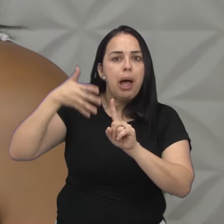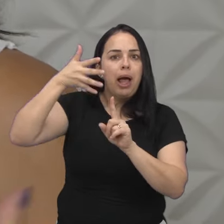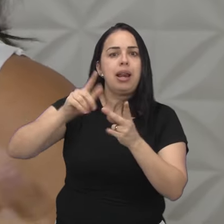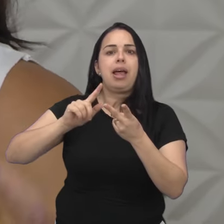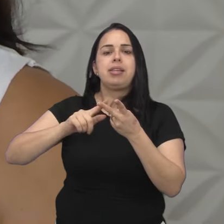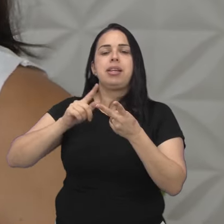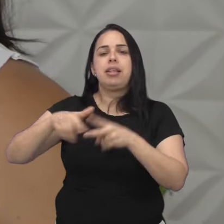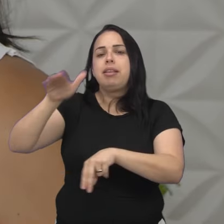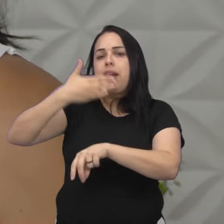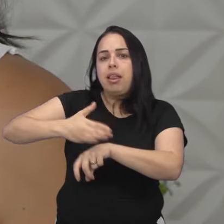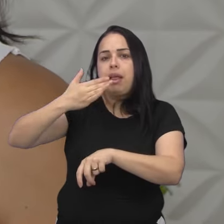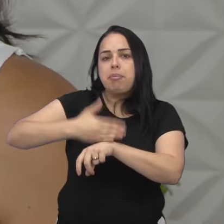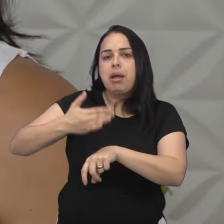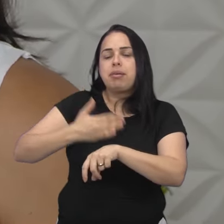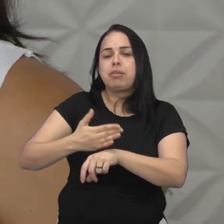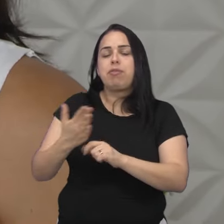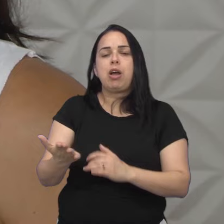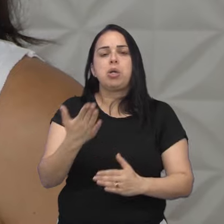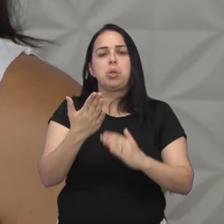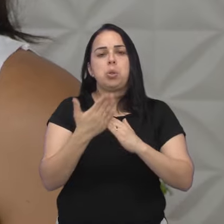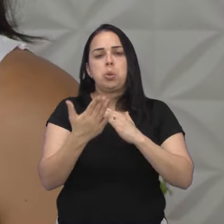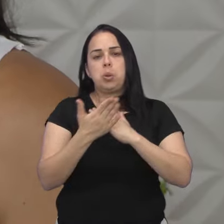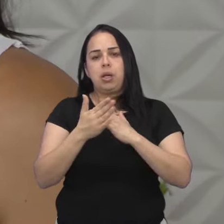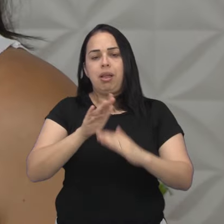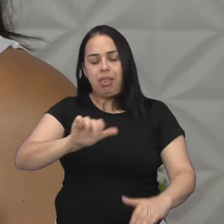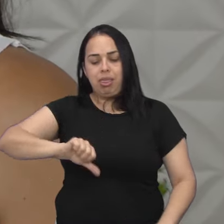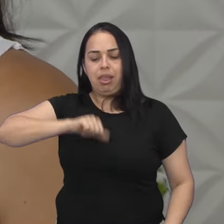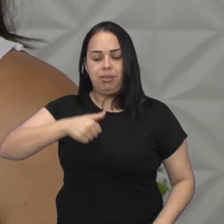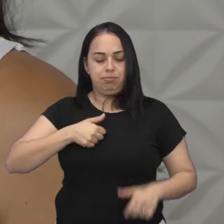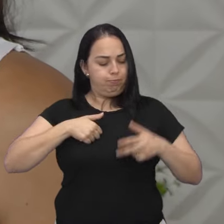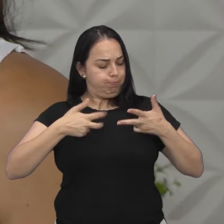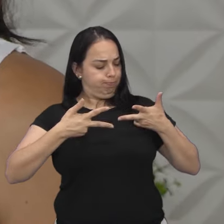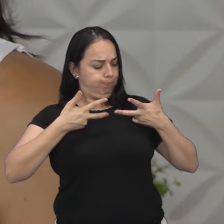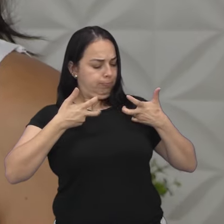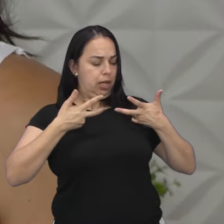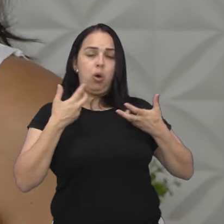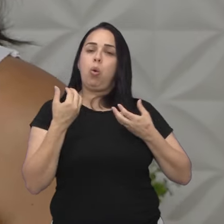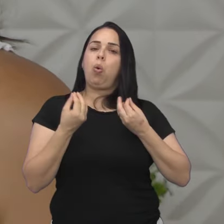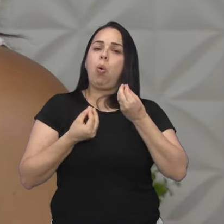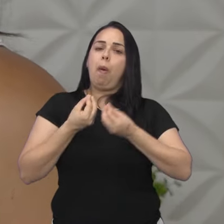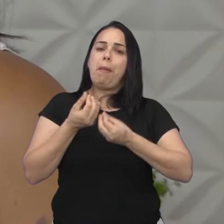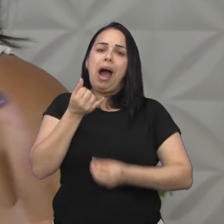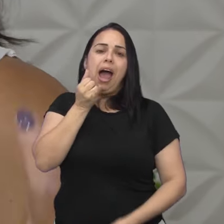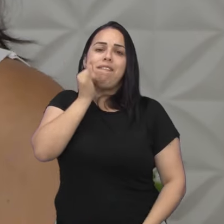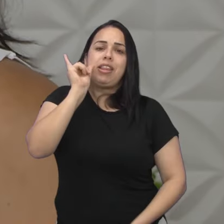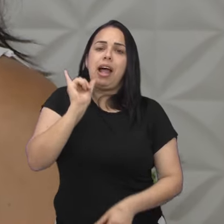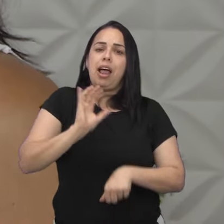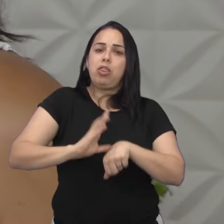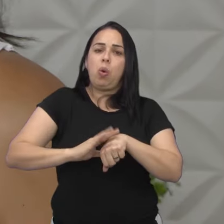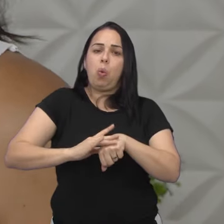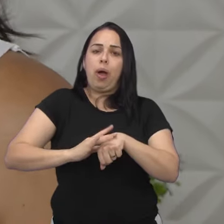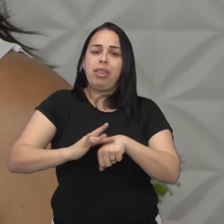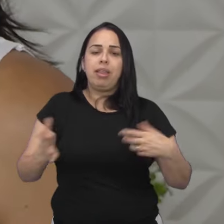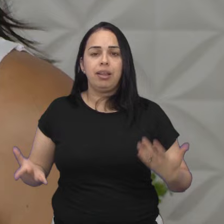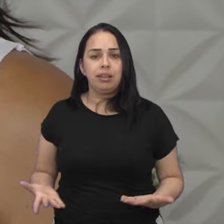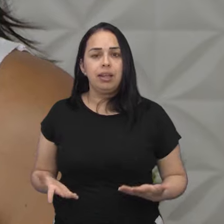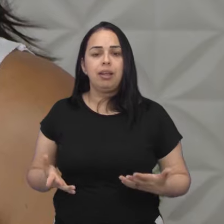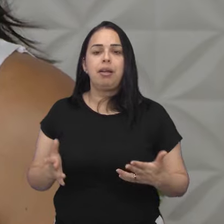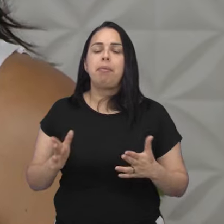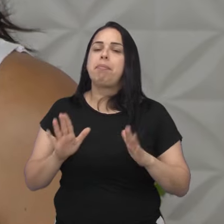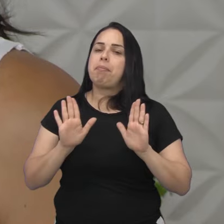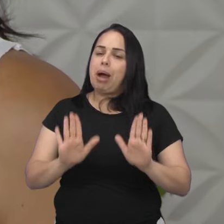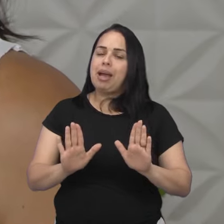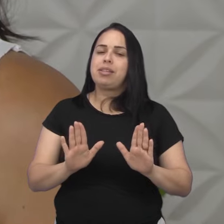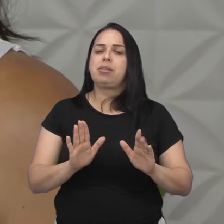treinamento palestra com o especialista da área isso vai ajudar muito a ele se conhecer e saber como evitar esse tipo de